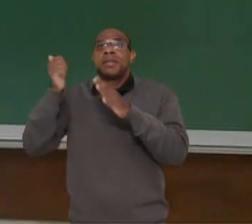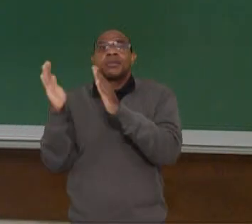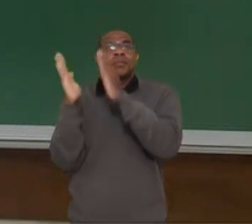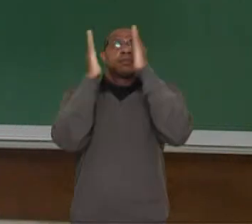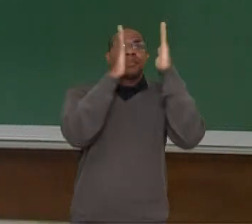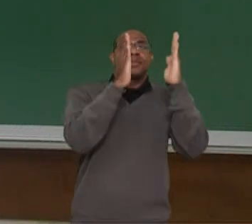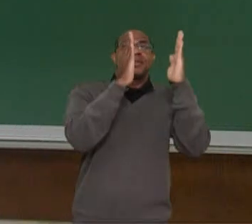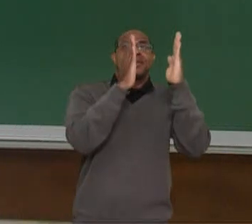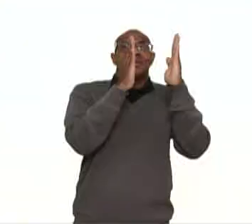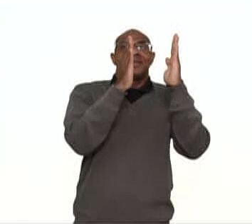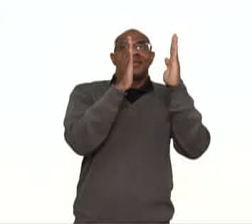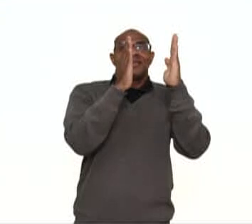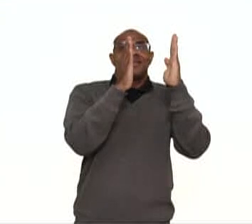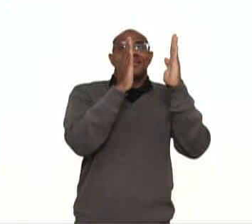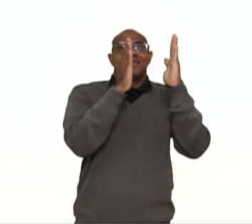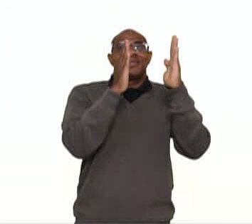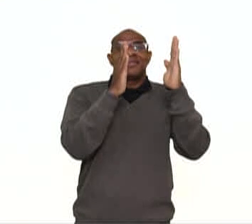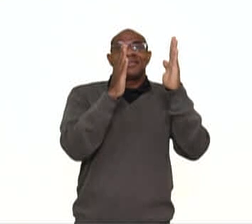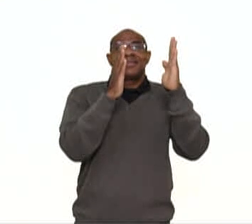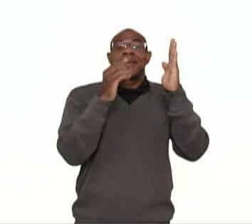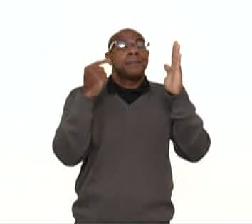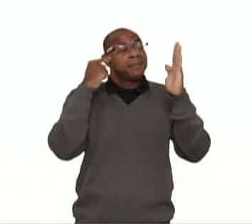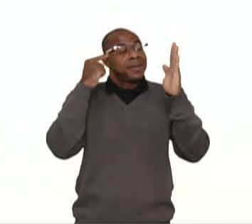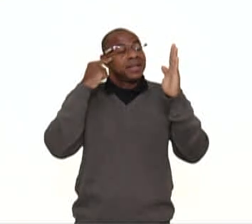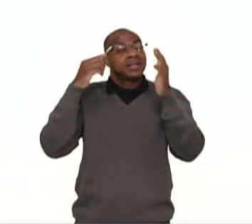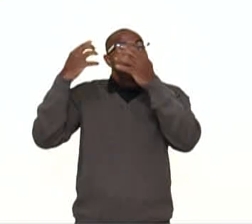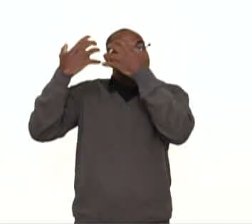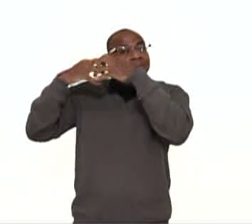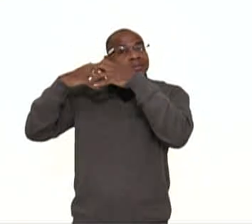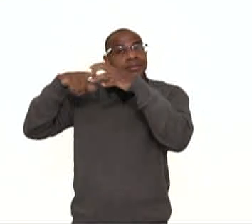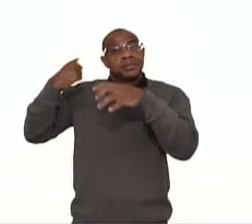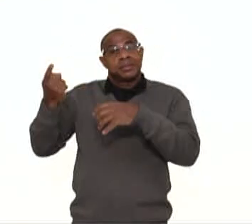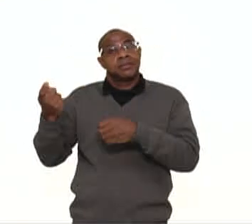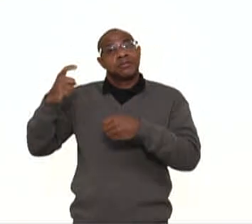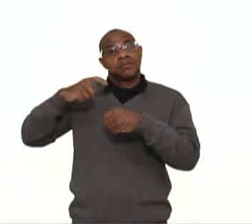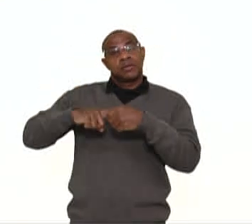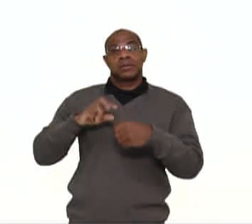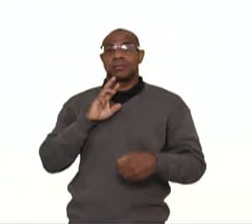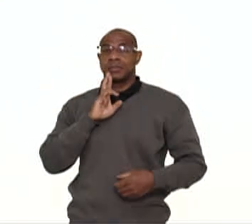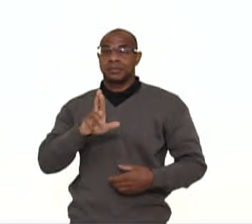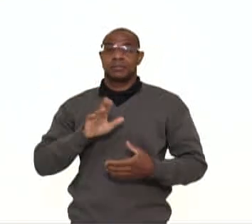Então, pense aí nesse super desafio e eu já volto com a resposta para você.